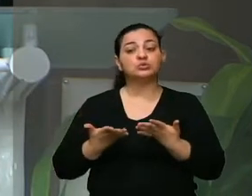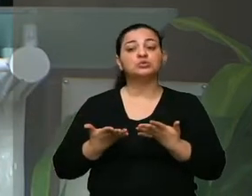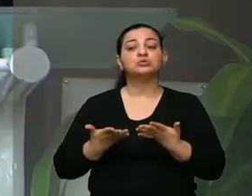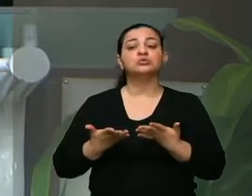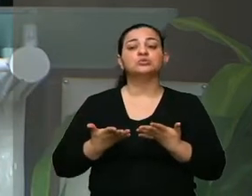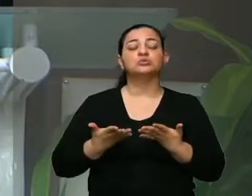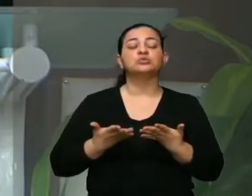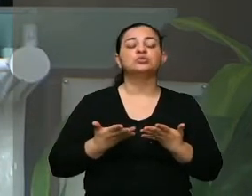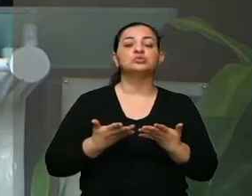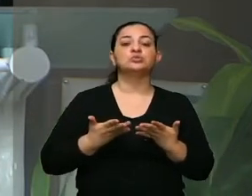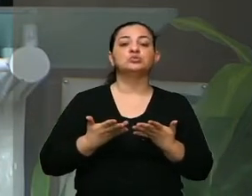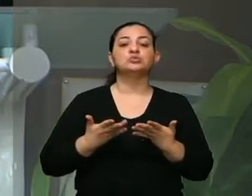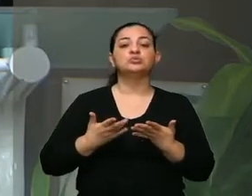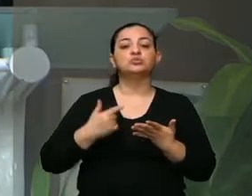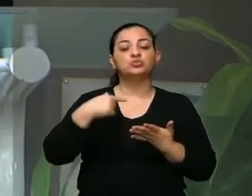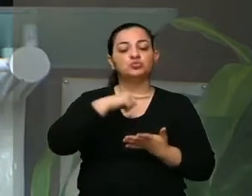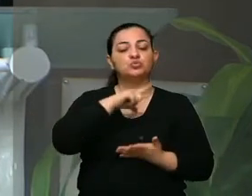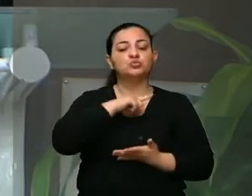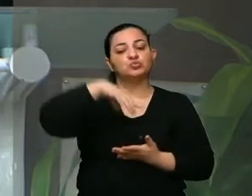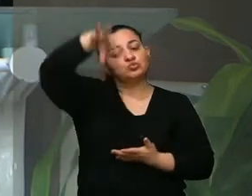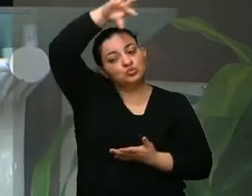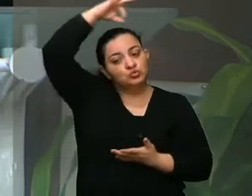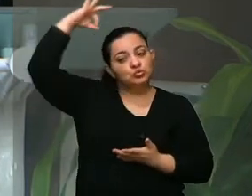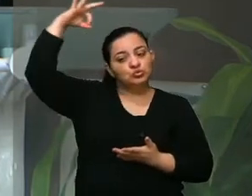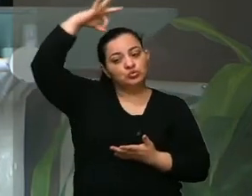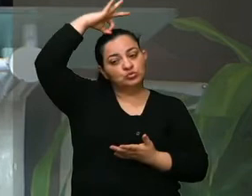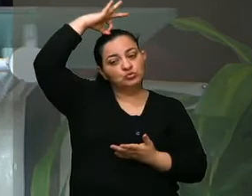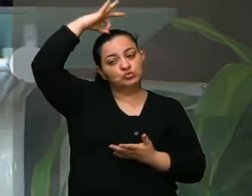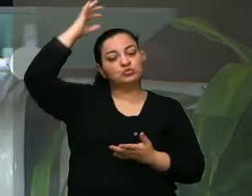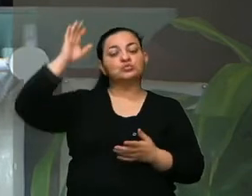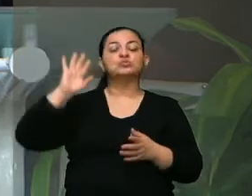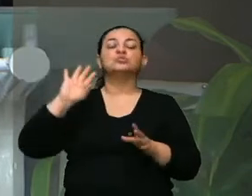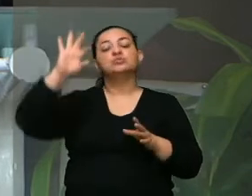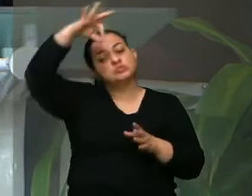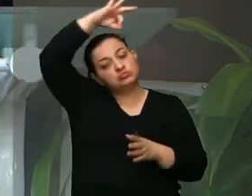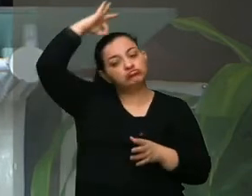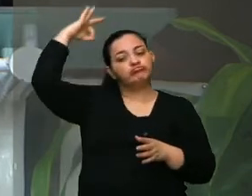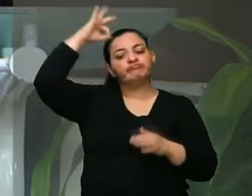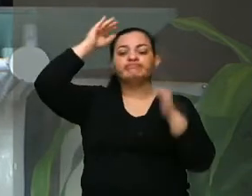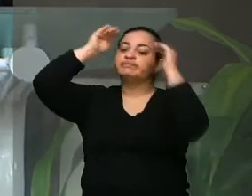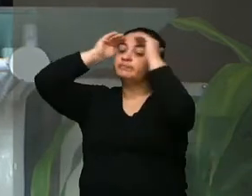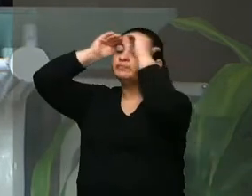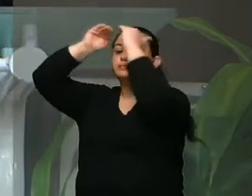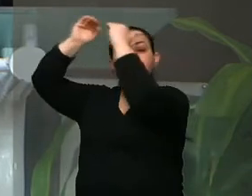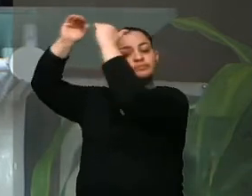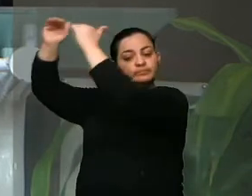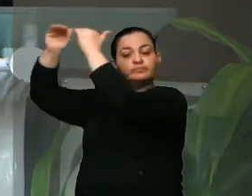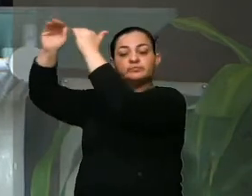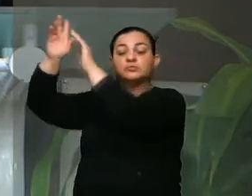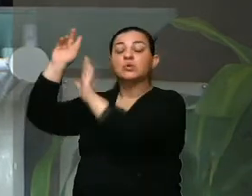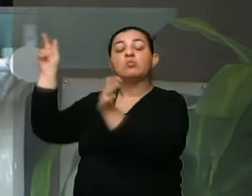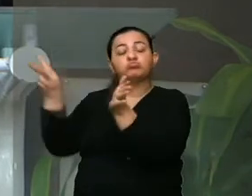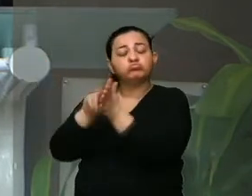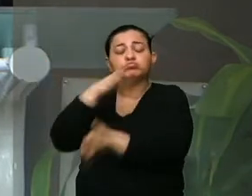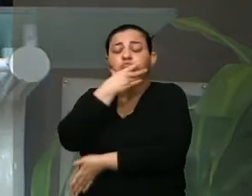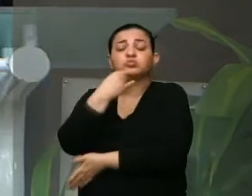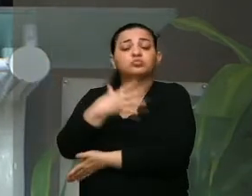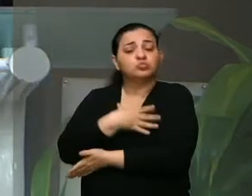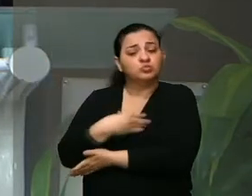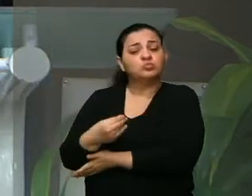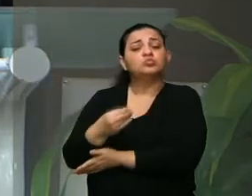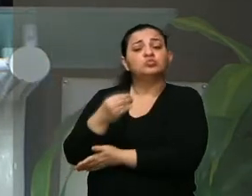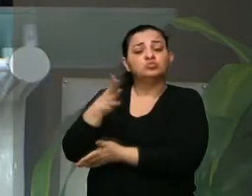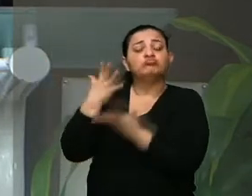você tem um espírito de obediência você é um filho a